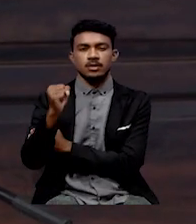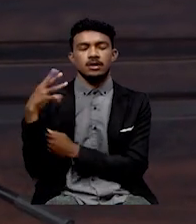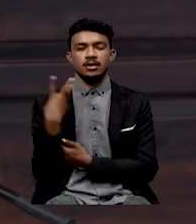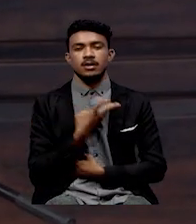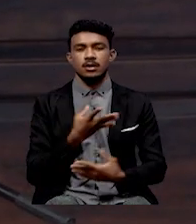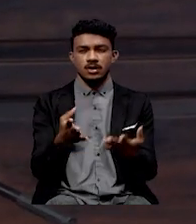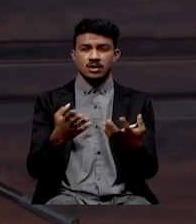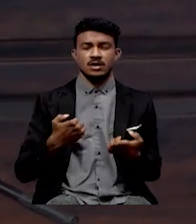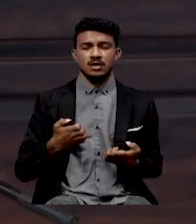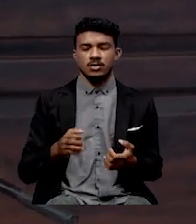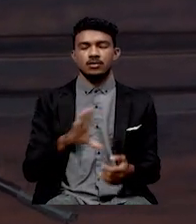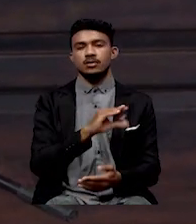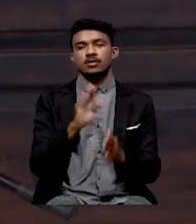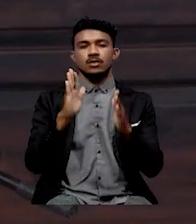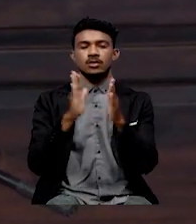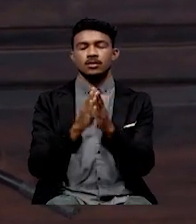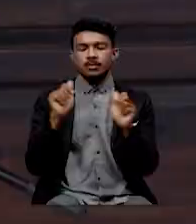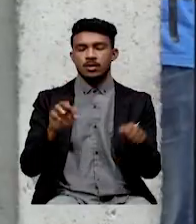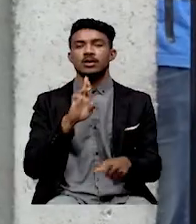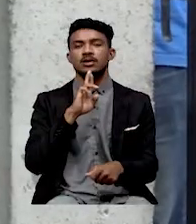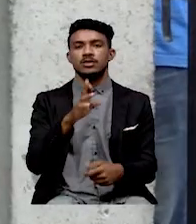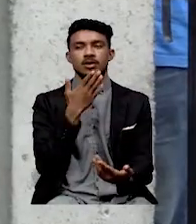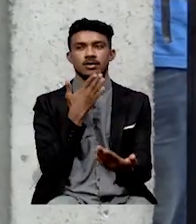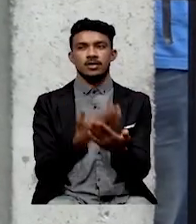hakasan, ita ne oração para resultado pele dia.